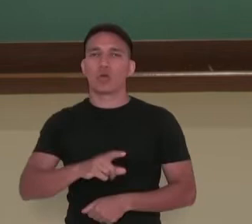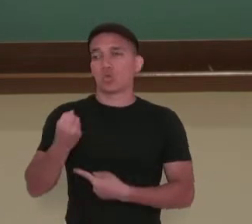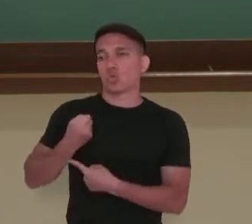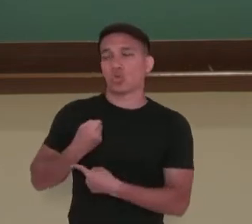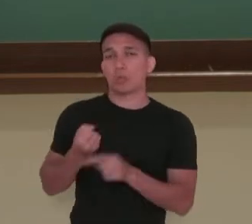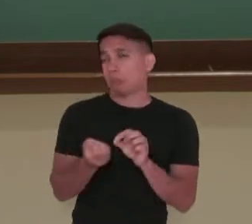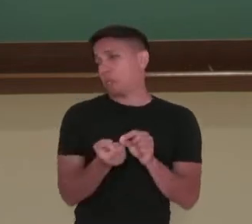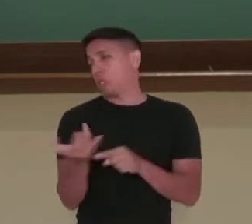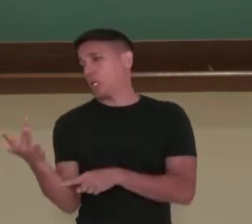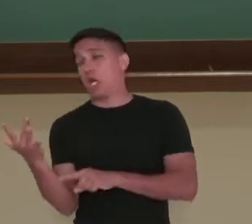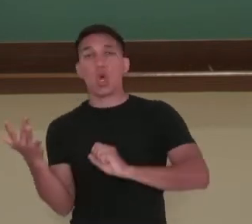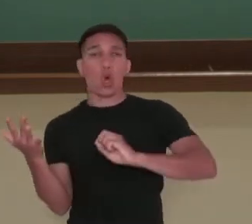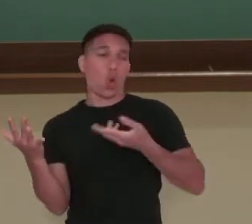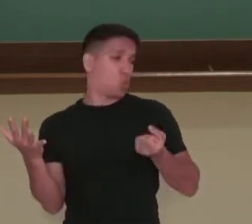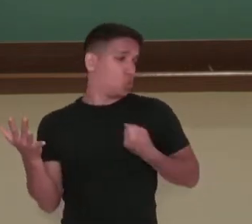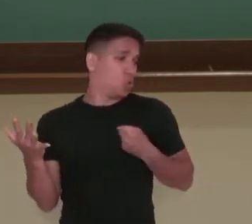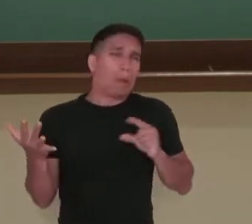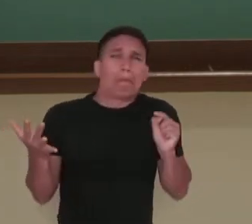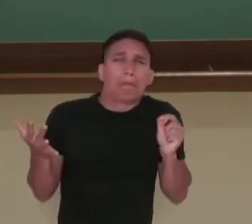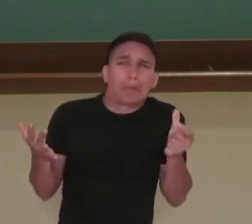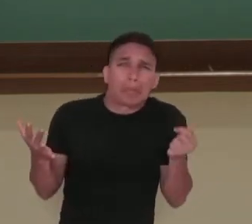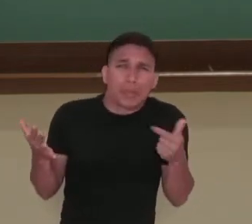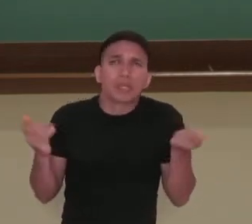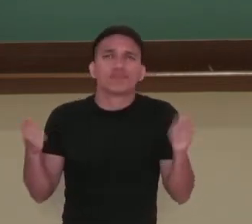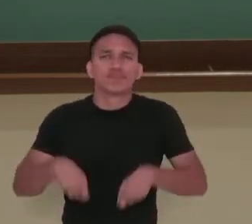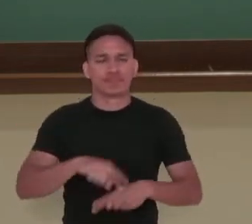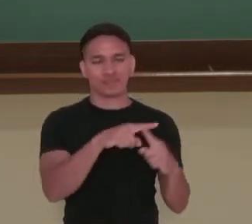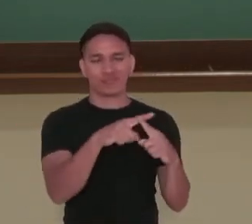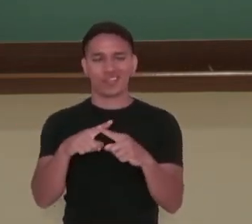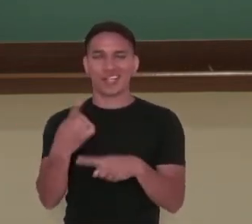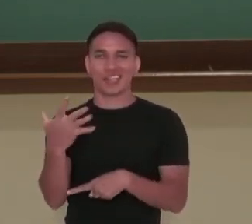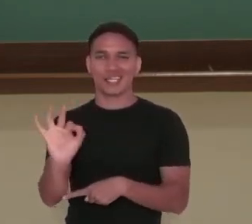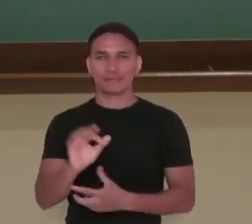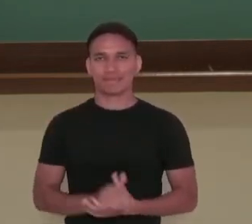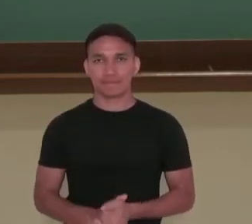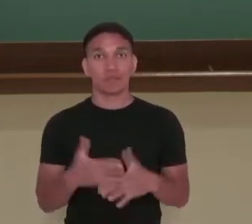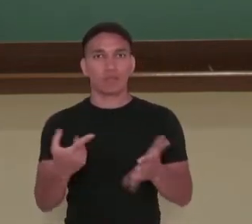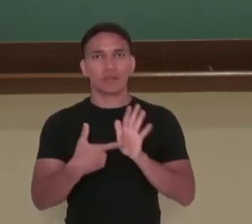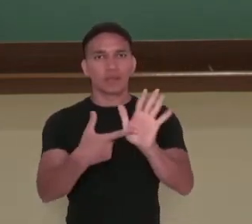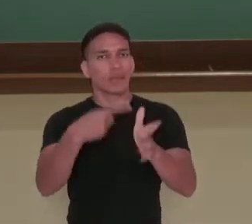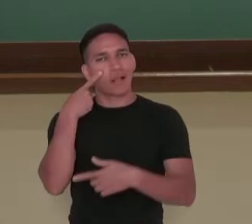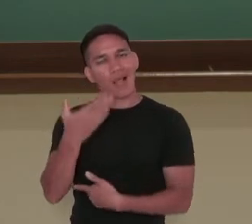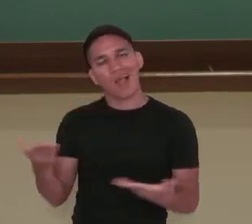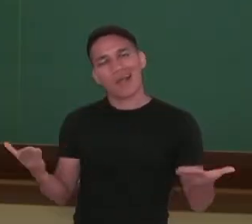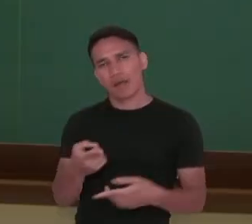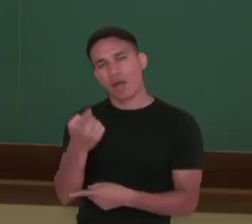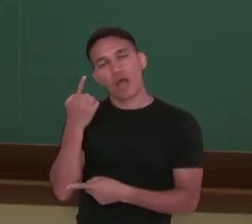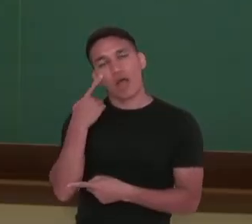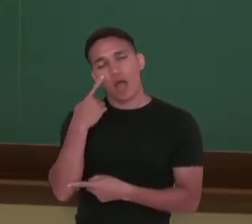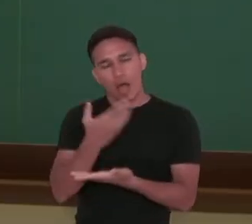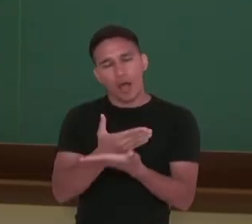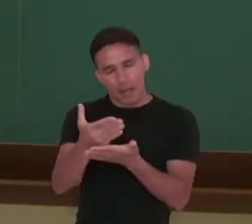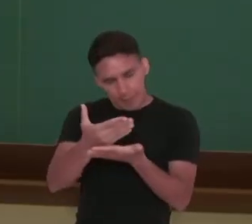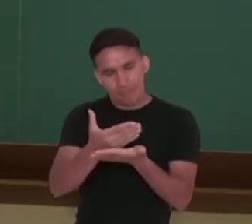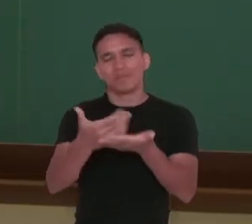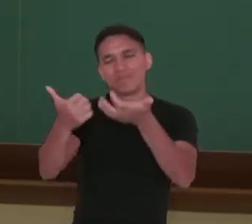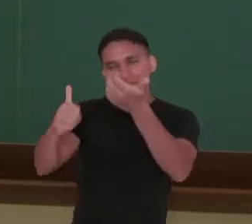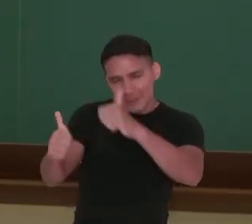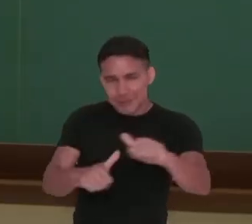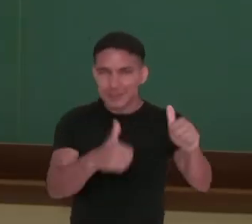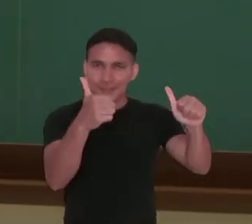grande ou um número muito pequeno usando uma potência de base 10. Então vamos lá, pessoal. Vamos fazer uma primeira